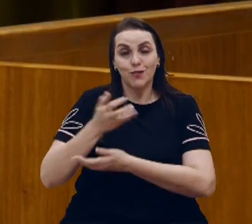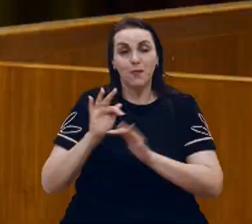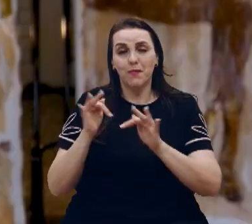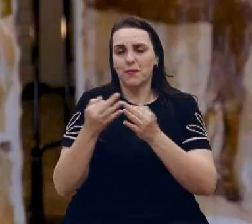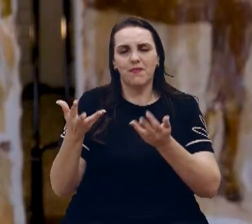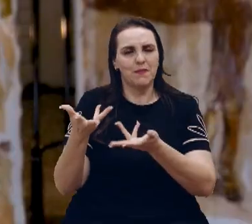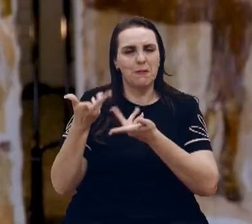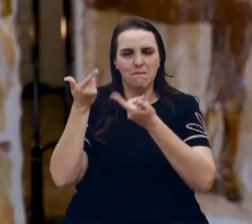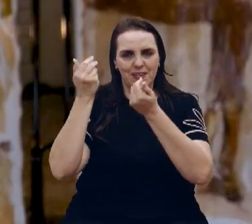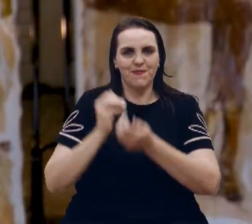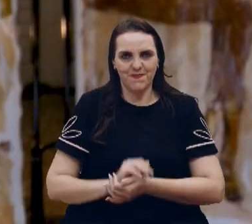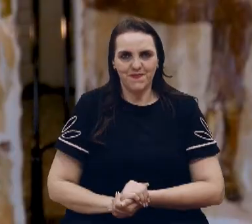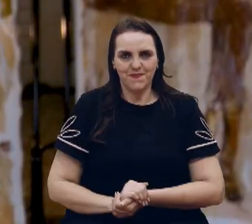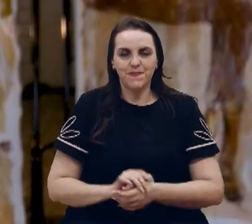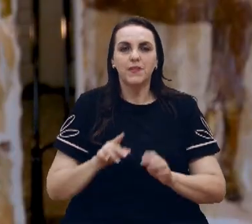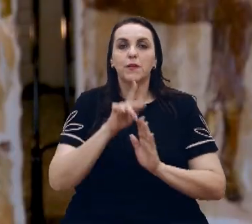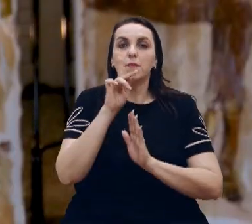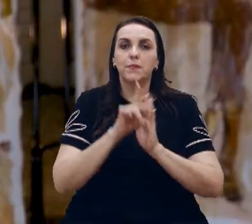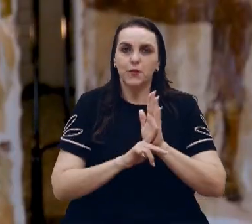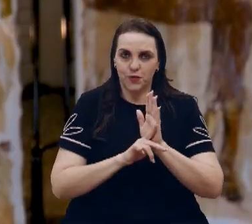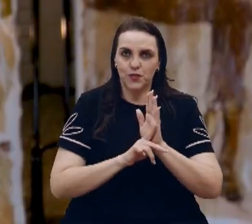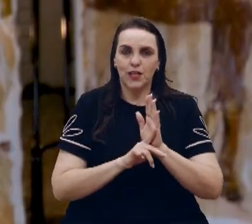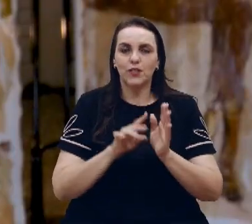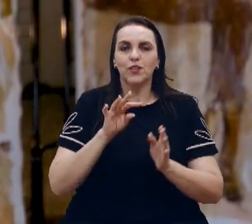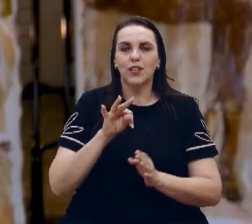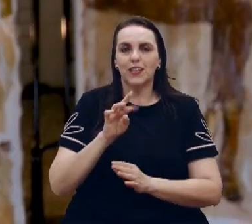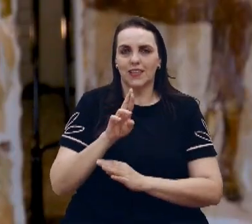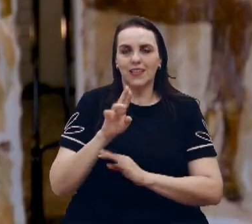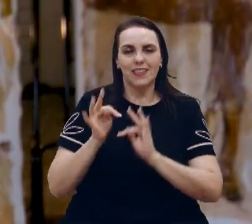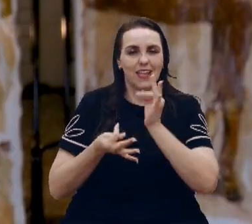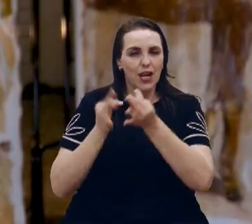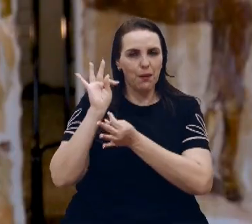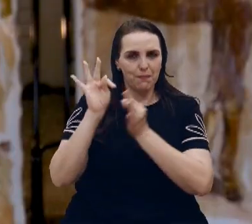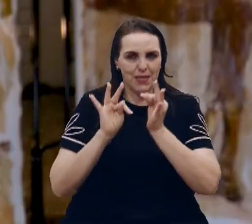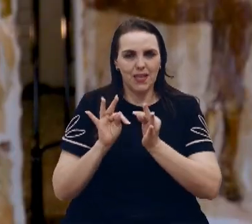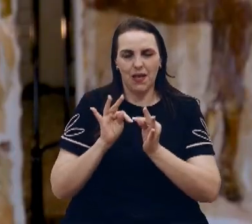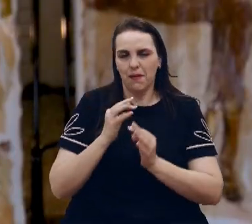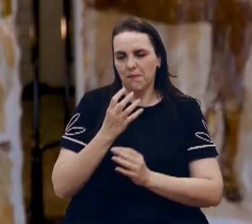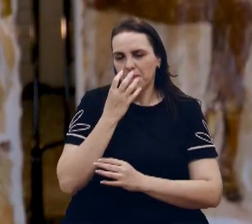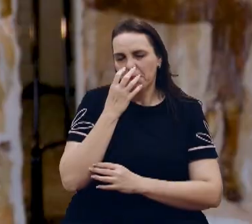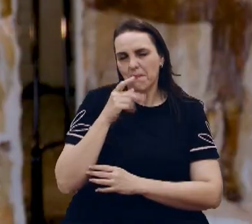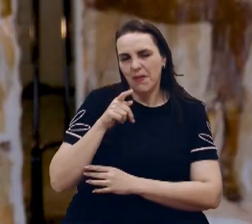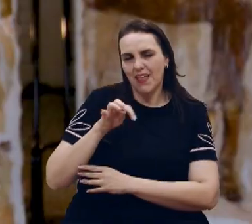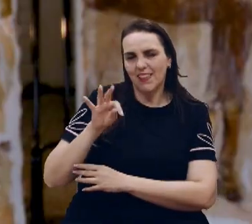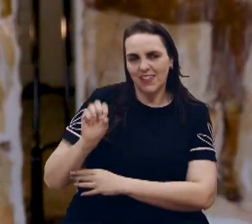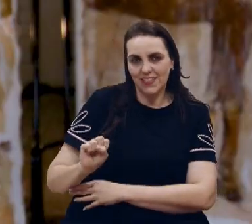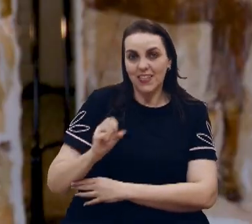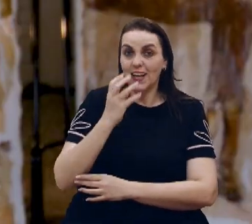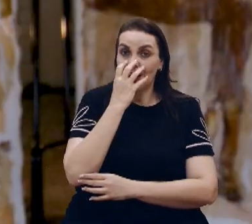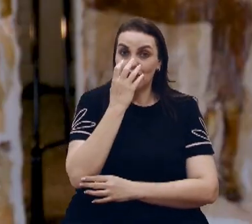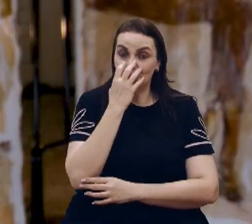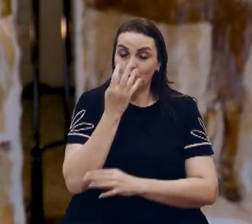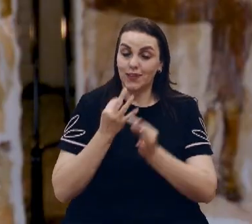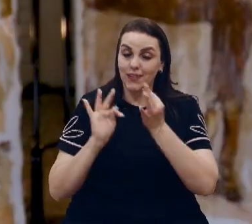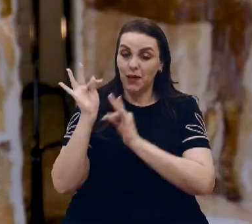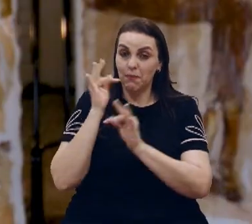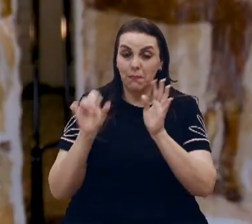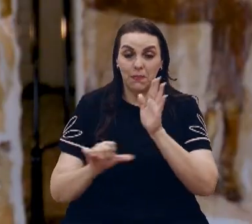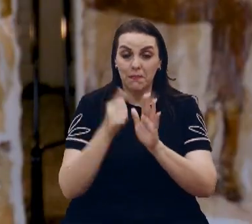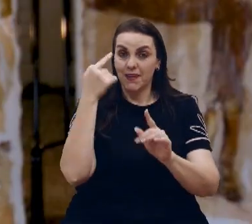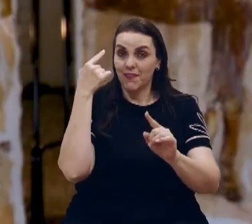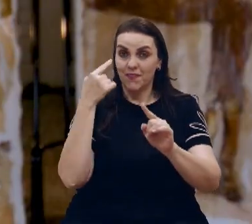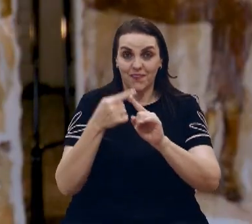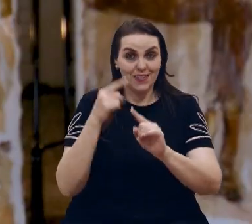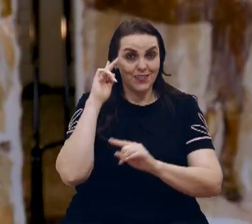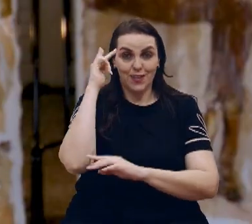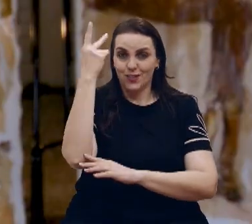maravilhosa. E sim, o projeto dos Terapets, que são os cães terapeutas pela primeira vez na história, nós temos no Hospital Virvi Ramos